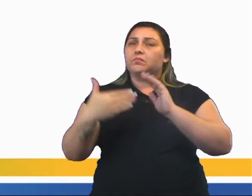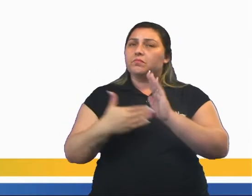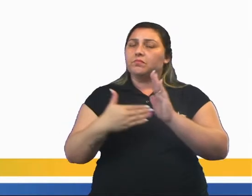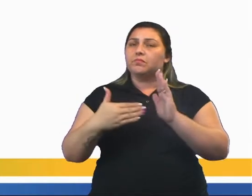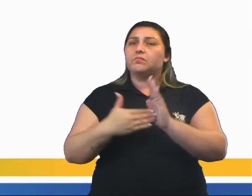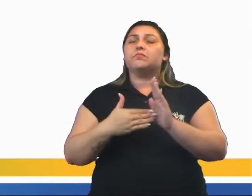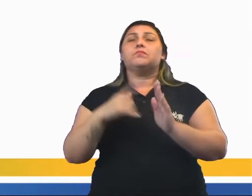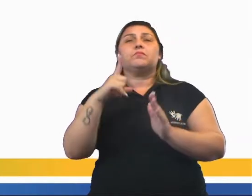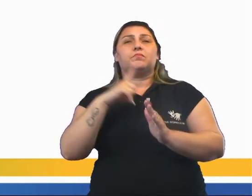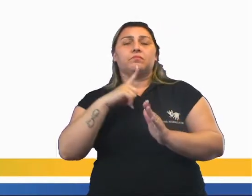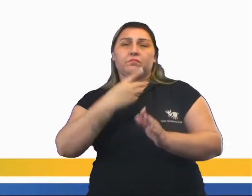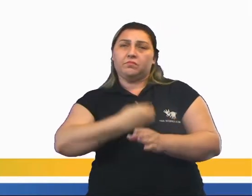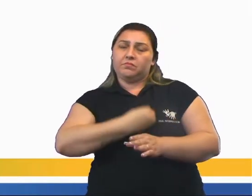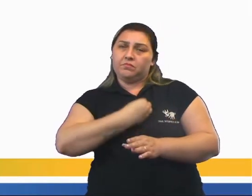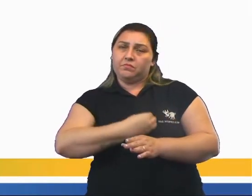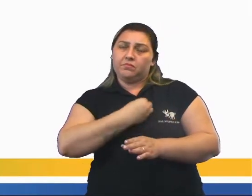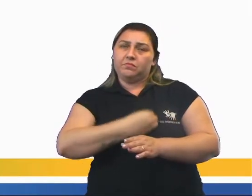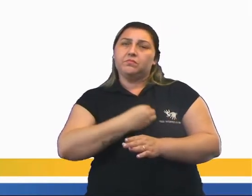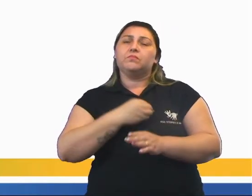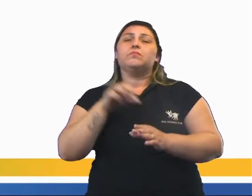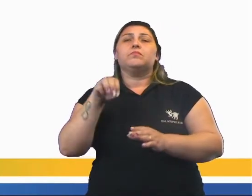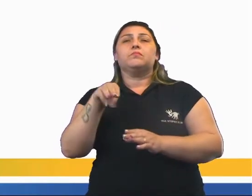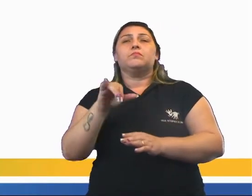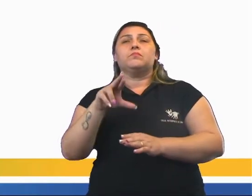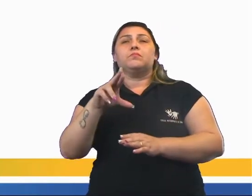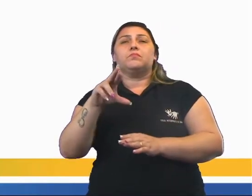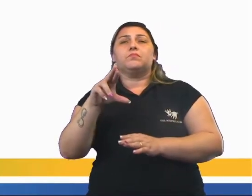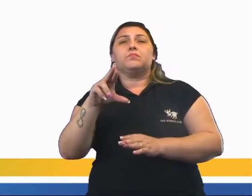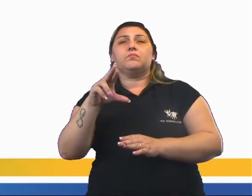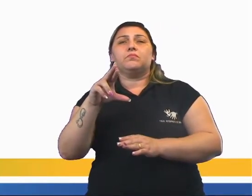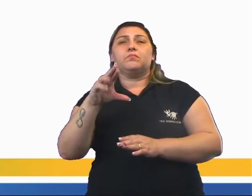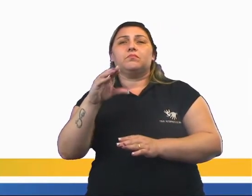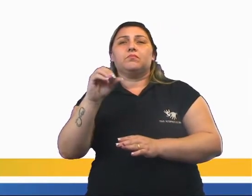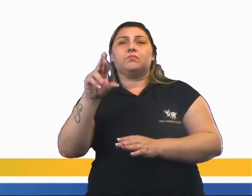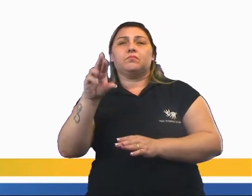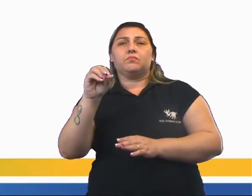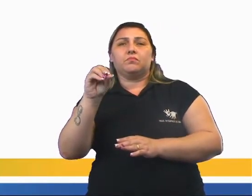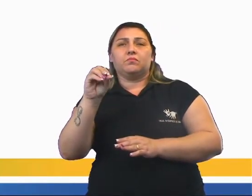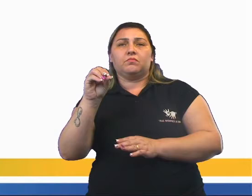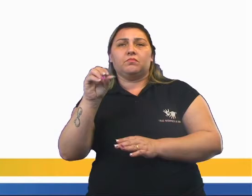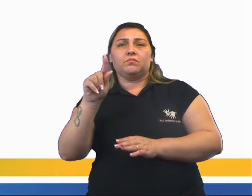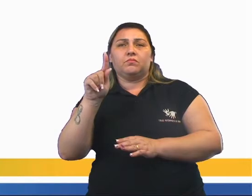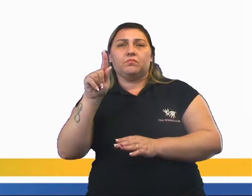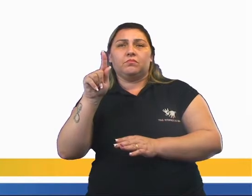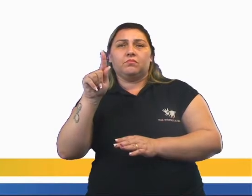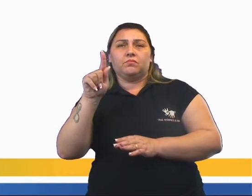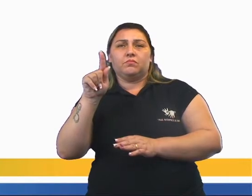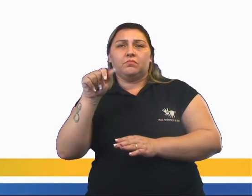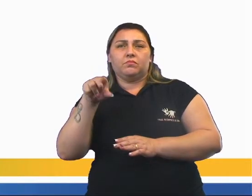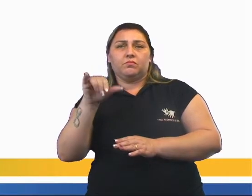estes vamos ter a presença desses micro-organismos no seu processo de produção.